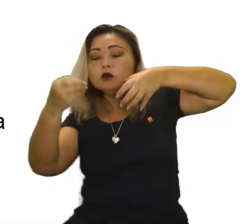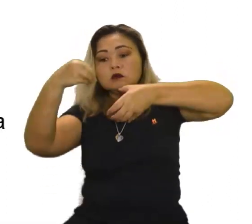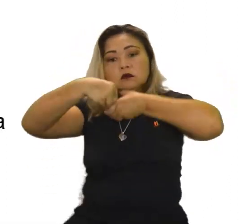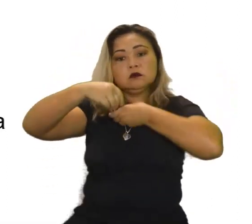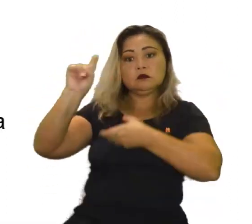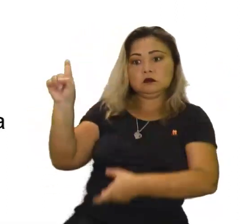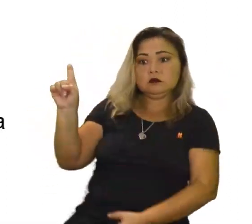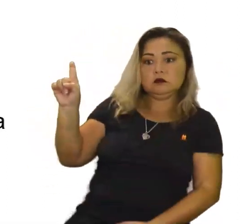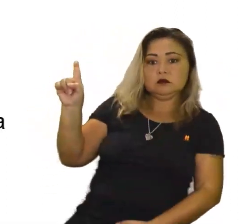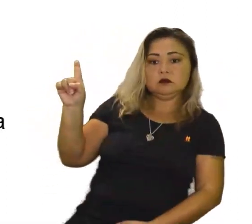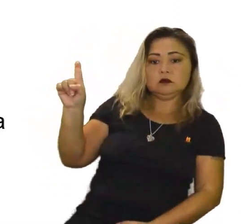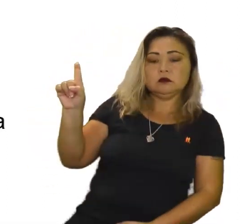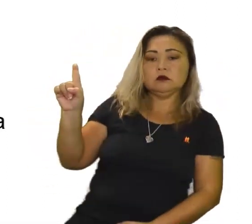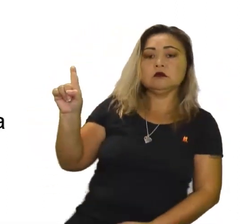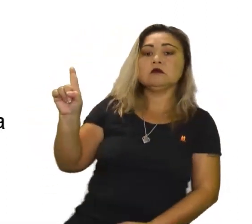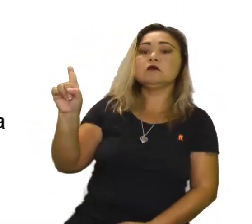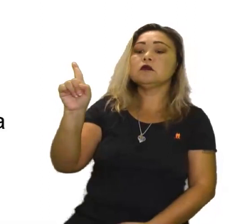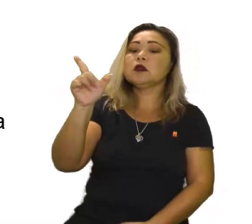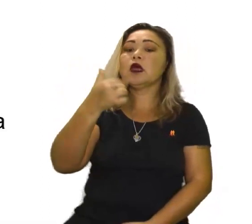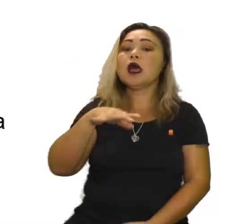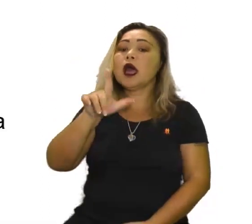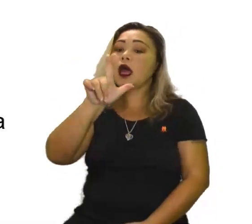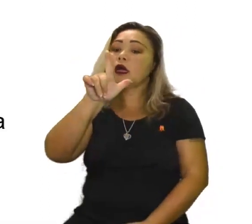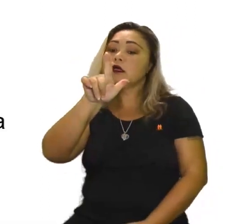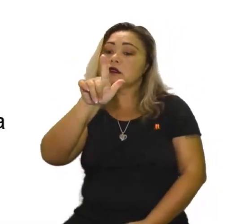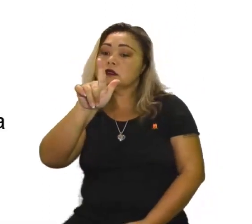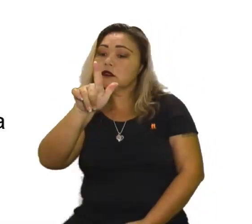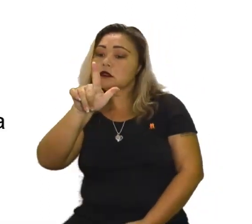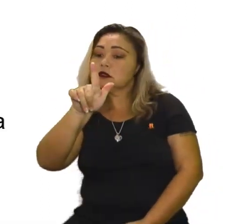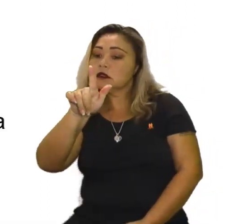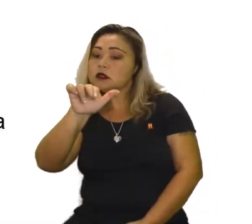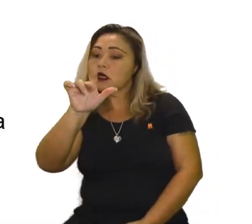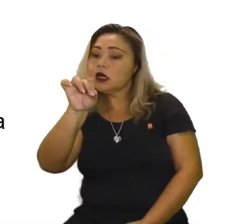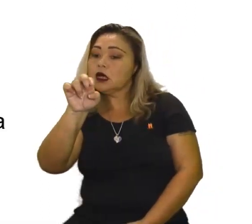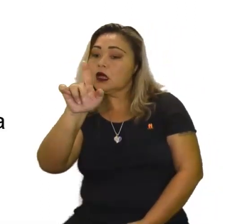estrutura geral, as glândulas